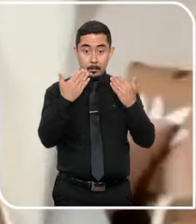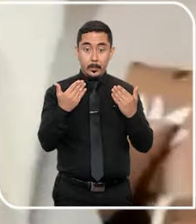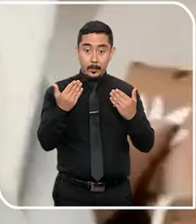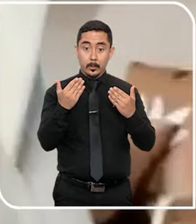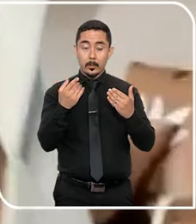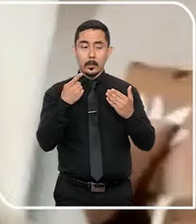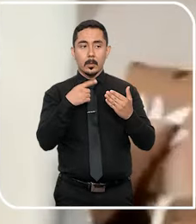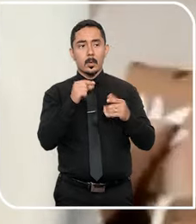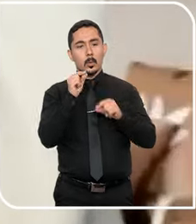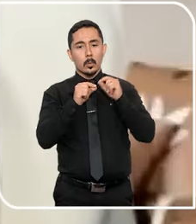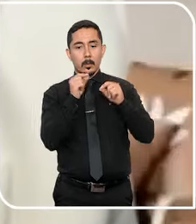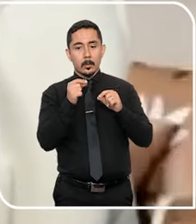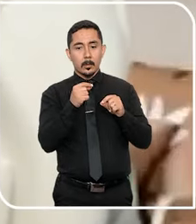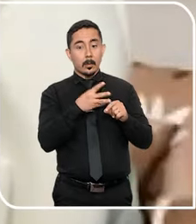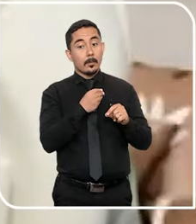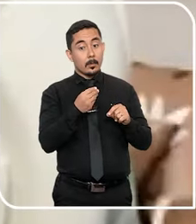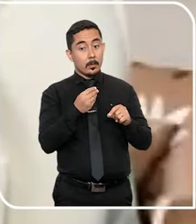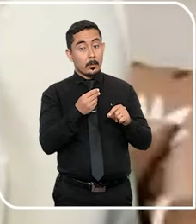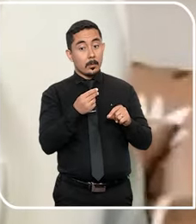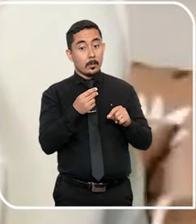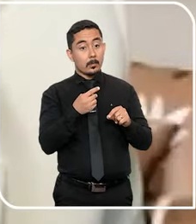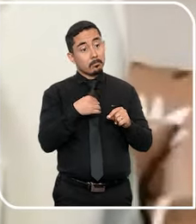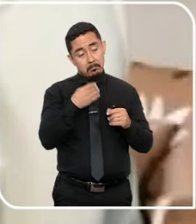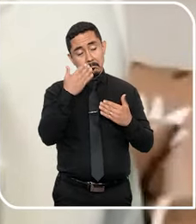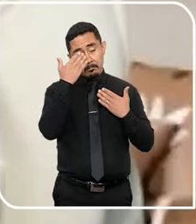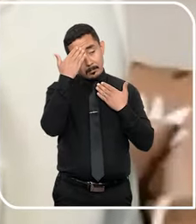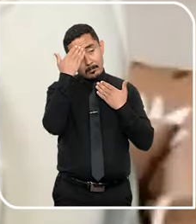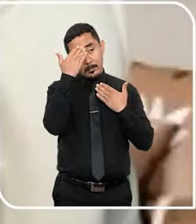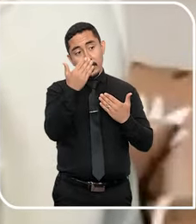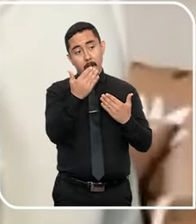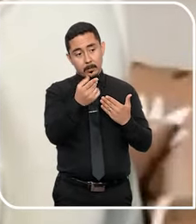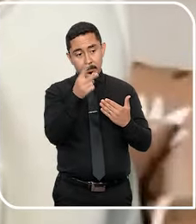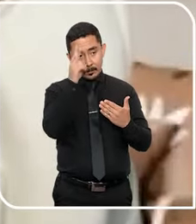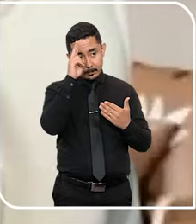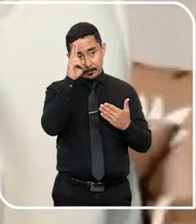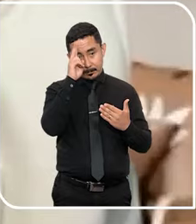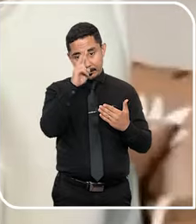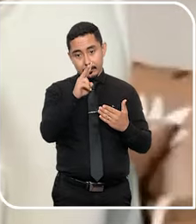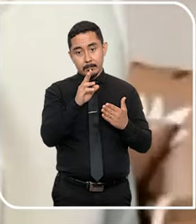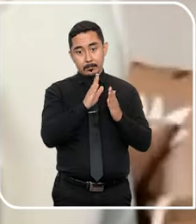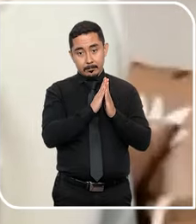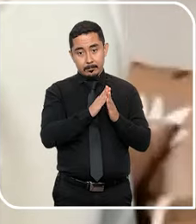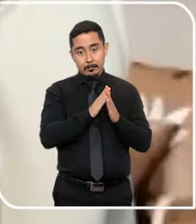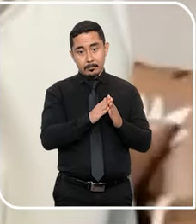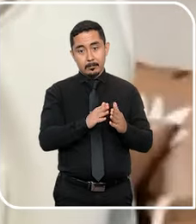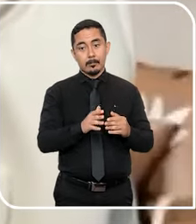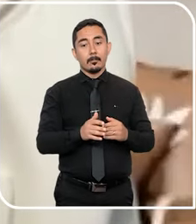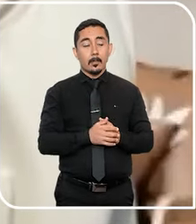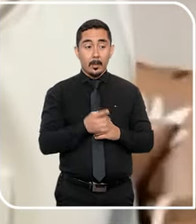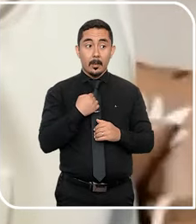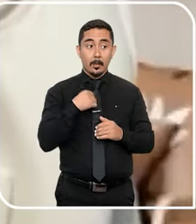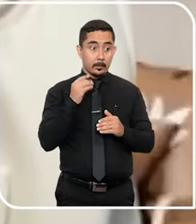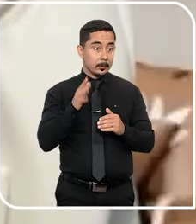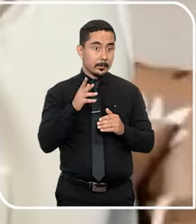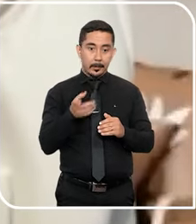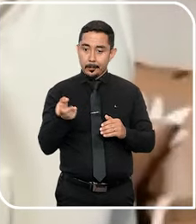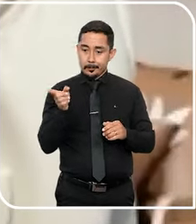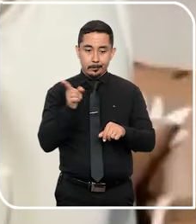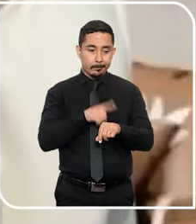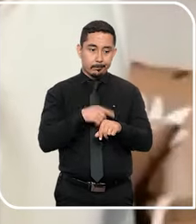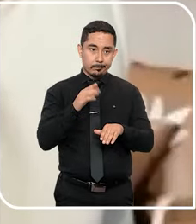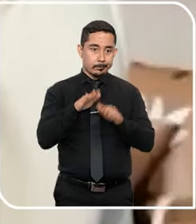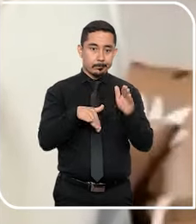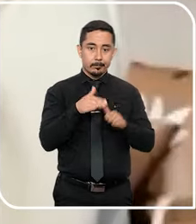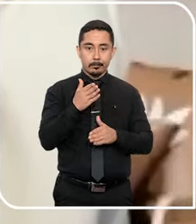sinaliza algo nesse sentido para mim o que que eu digo para ele filho muito obrigada por me lembrar por me avisar já estava eu